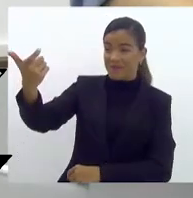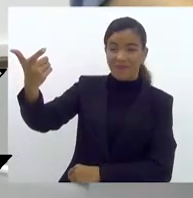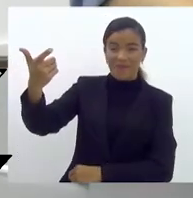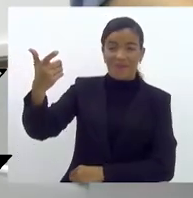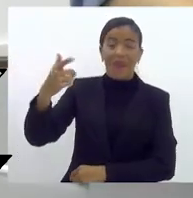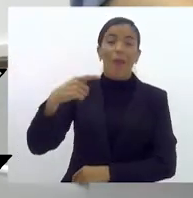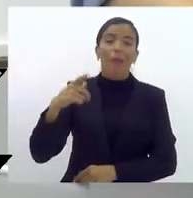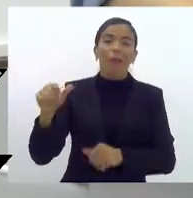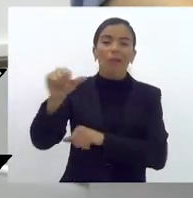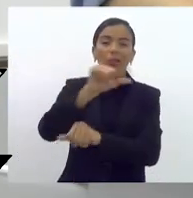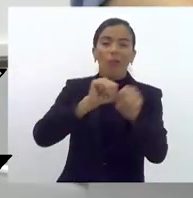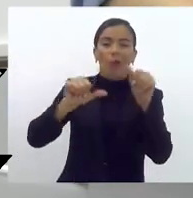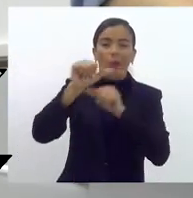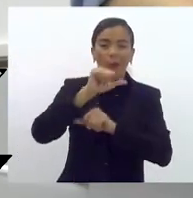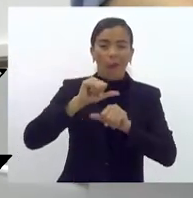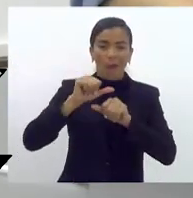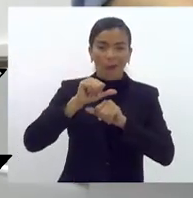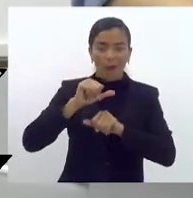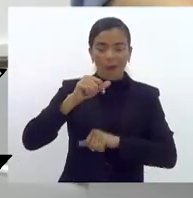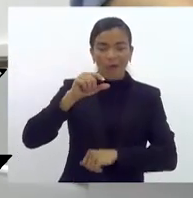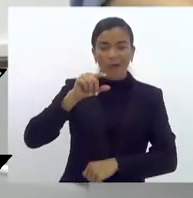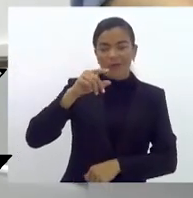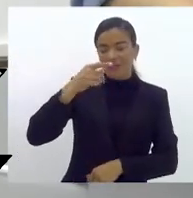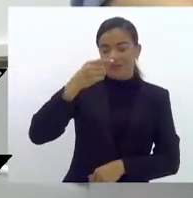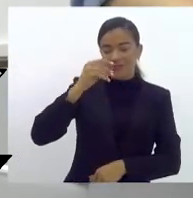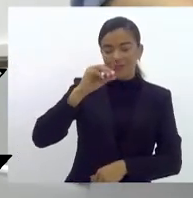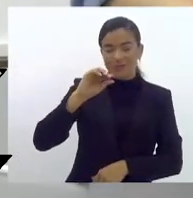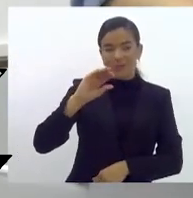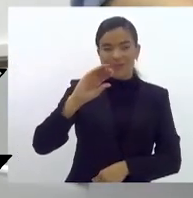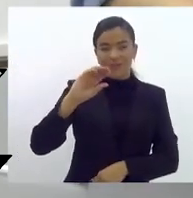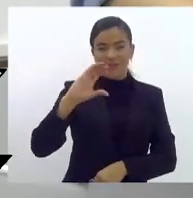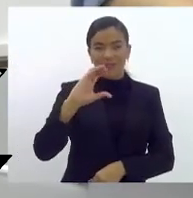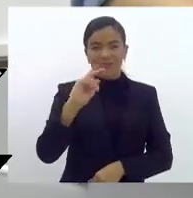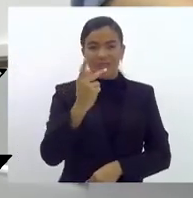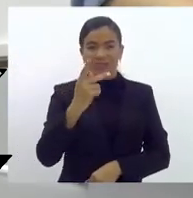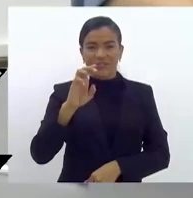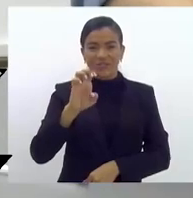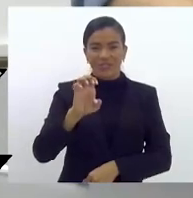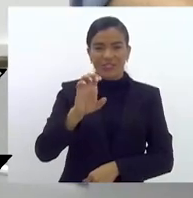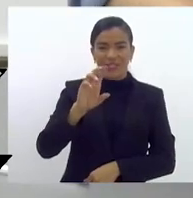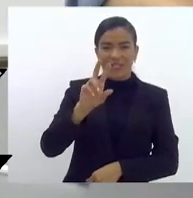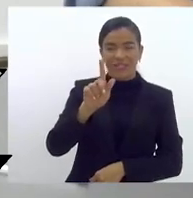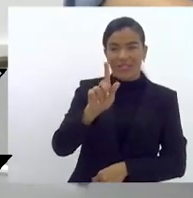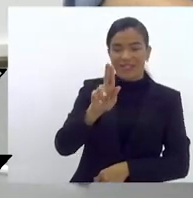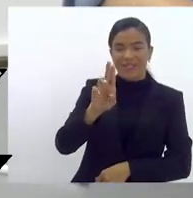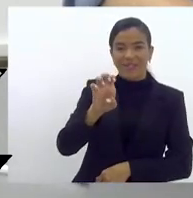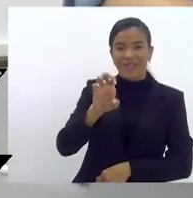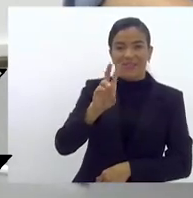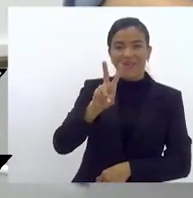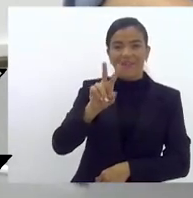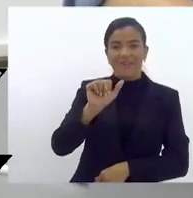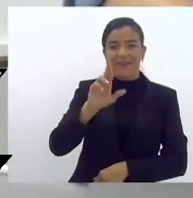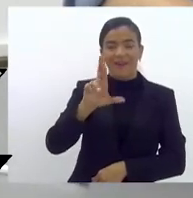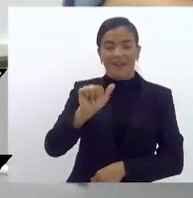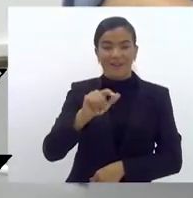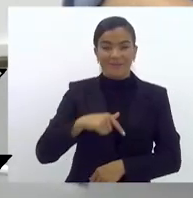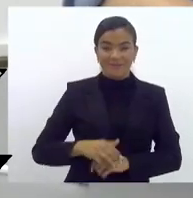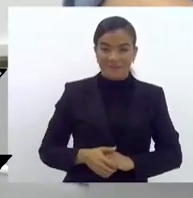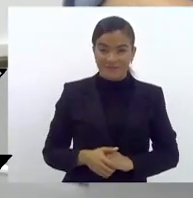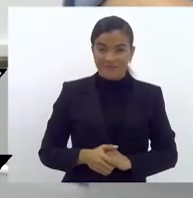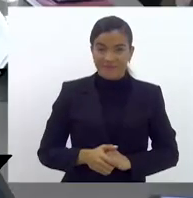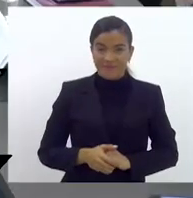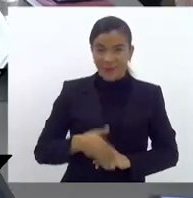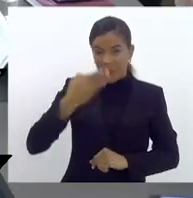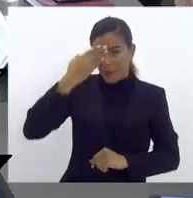Che Guevara Mas isso é um pequeno detalhe é apenas um pequeno detalhes você sabe fazer uma